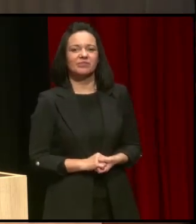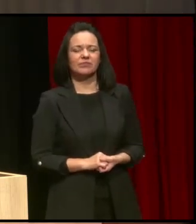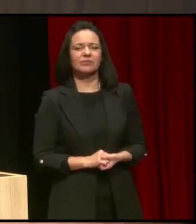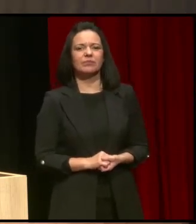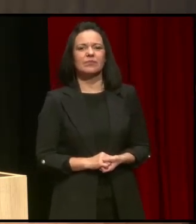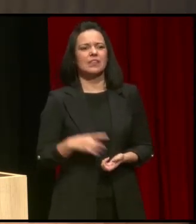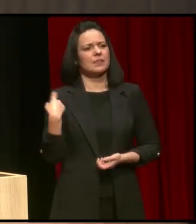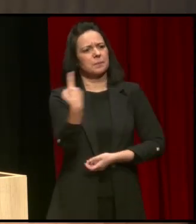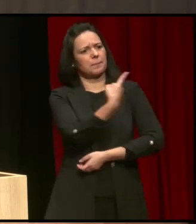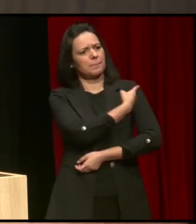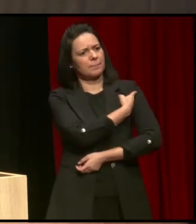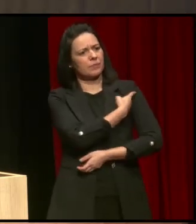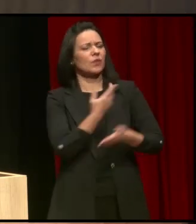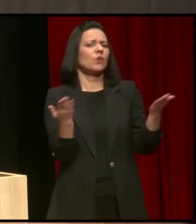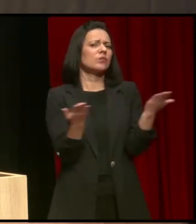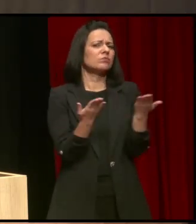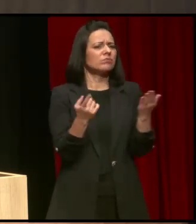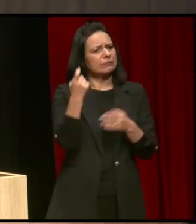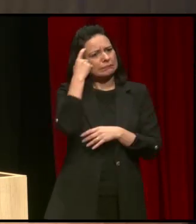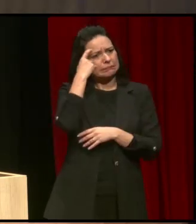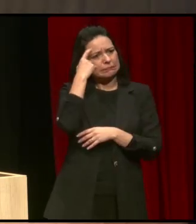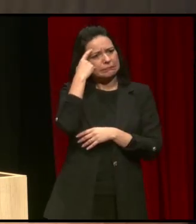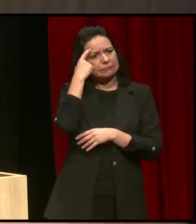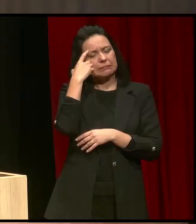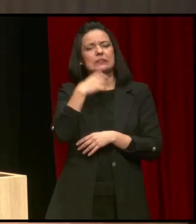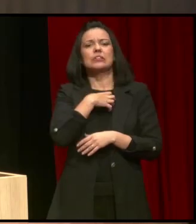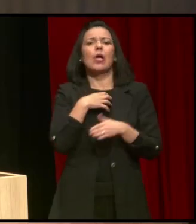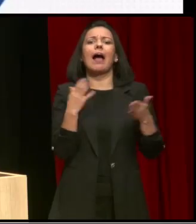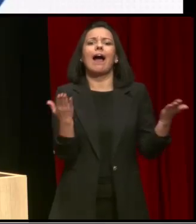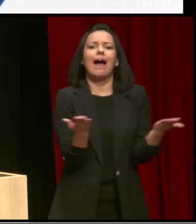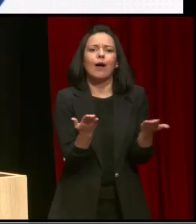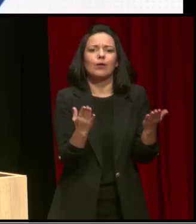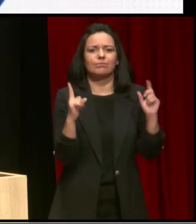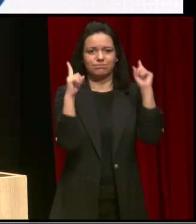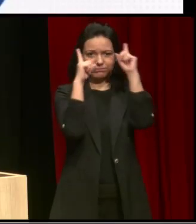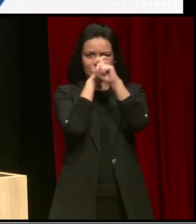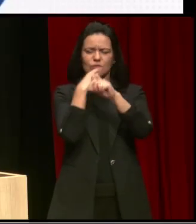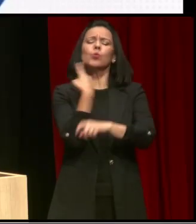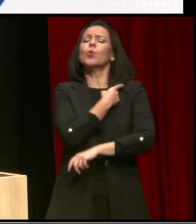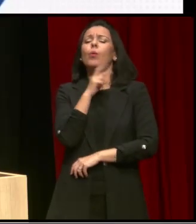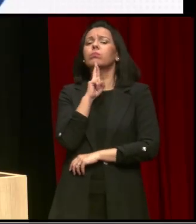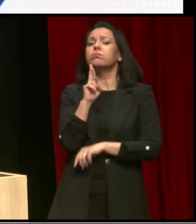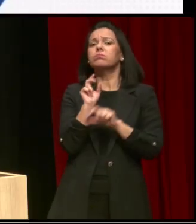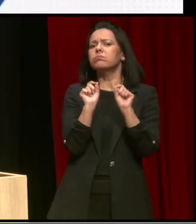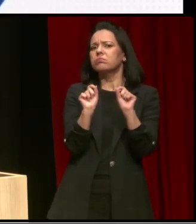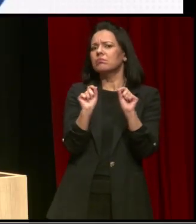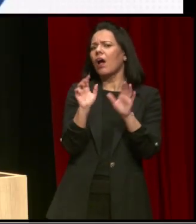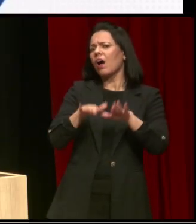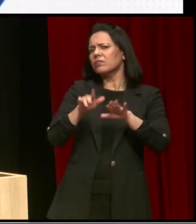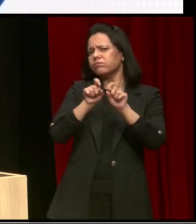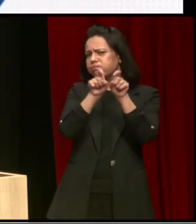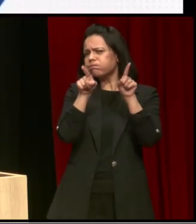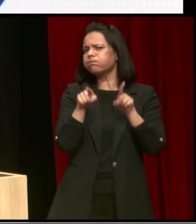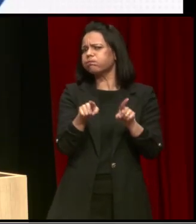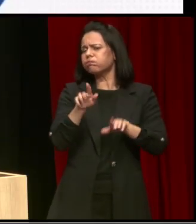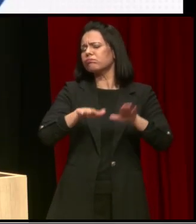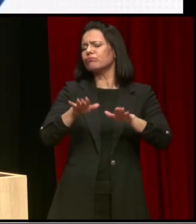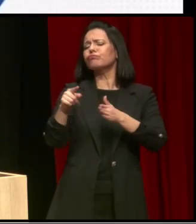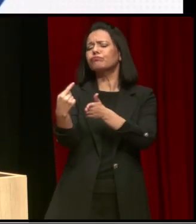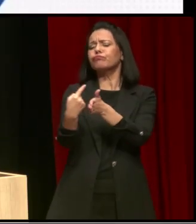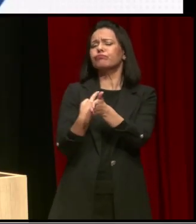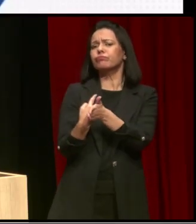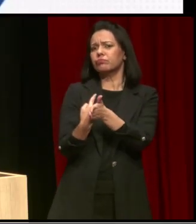Nós estamos diante de uma difícil realidade, né? E qual é a nossa resposta? Isso também tem um ponto de interrogação ali. Muita gente me pergunta